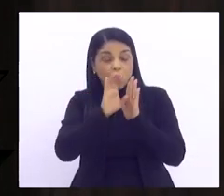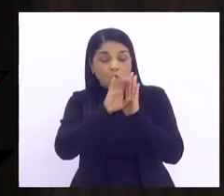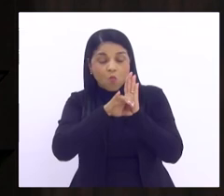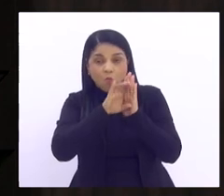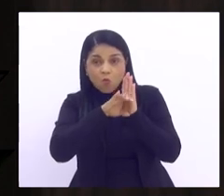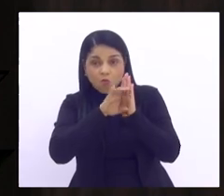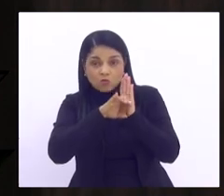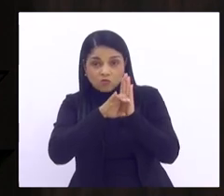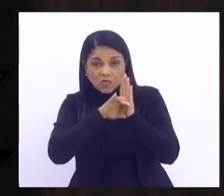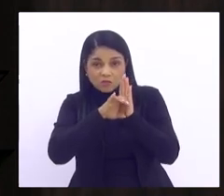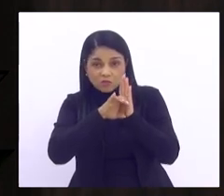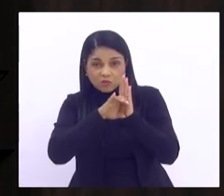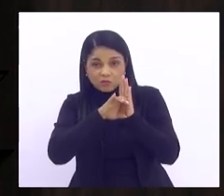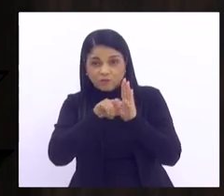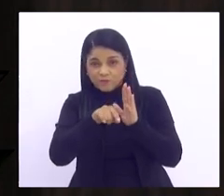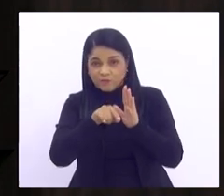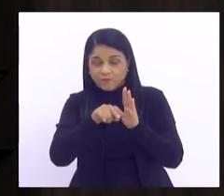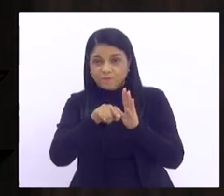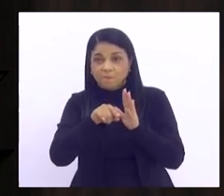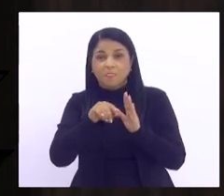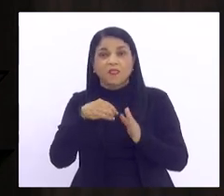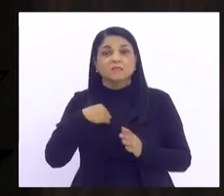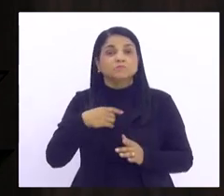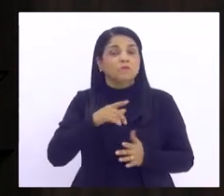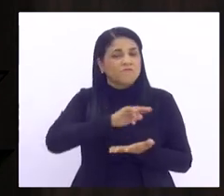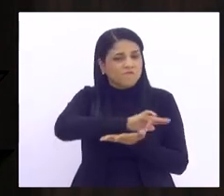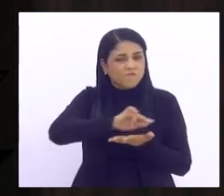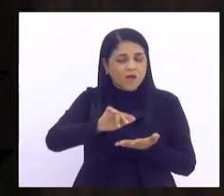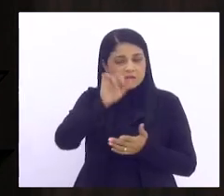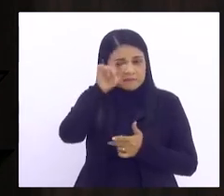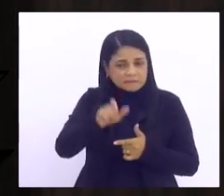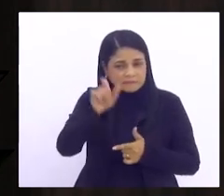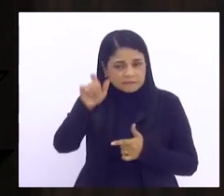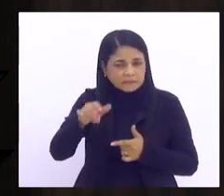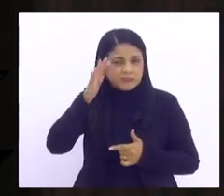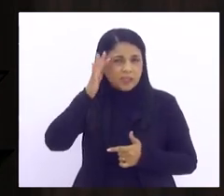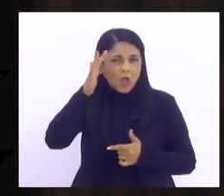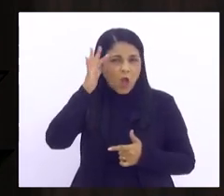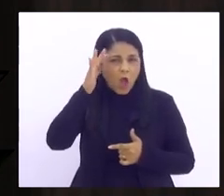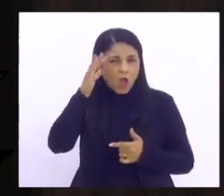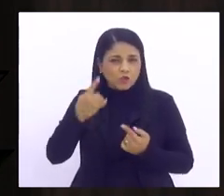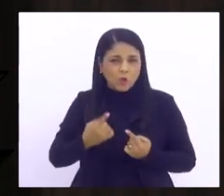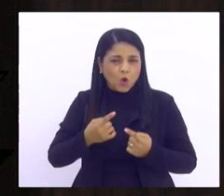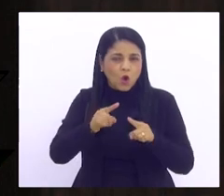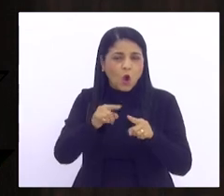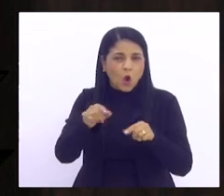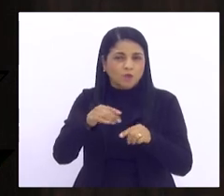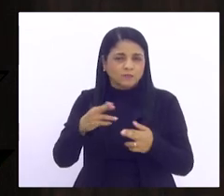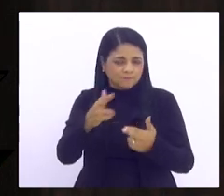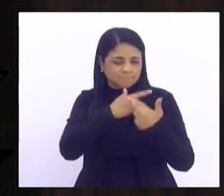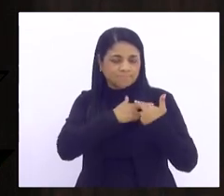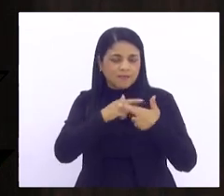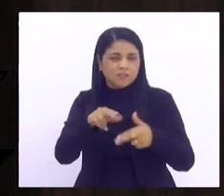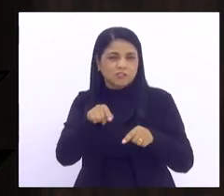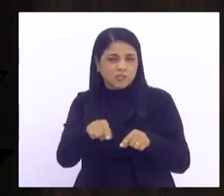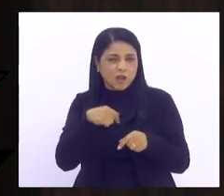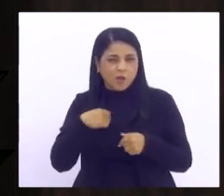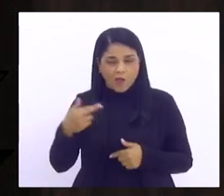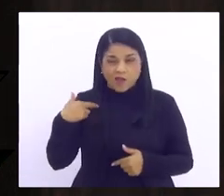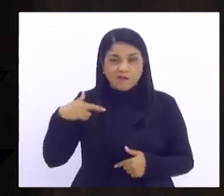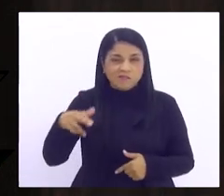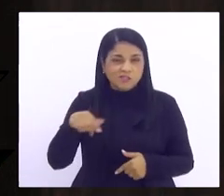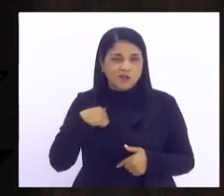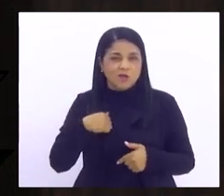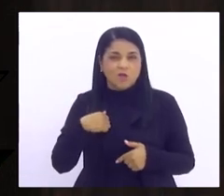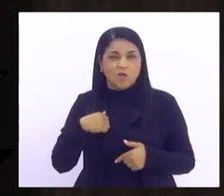baliza todo o resto. Porém, muitos tentam nos chamar de teóricos da conspiração, de fanáticos religiosos, porque nós usamos, às